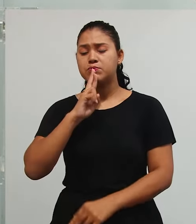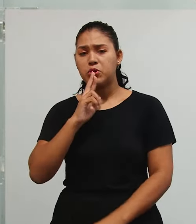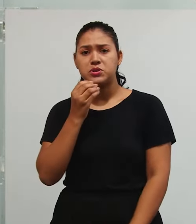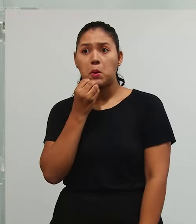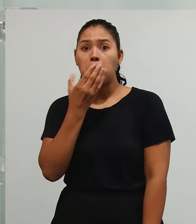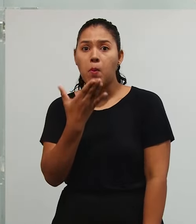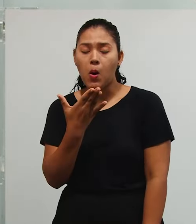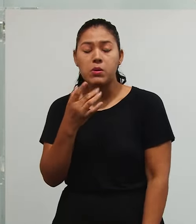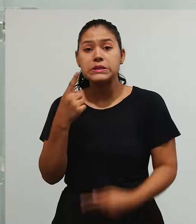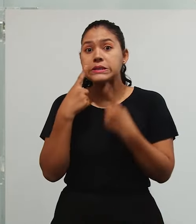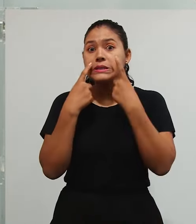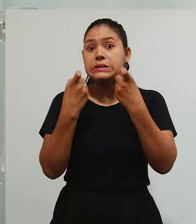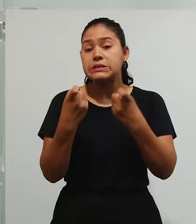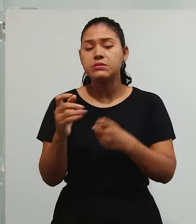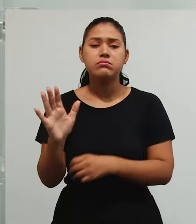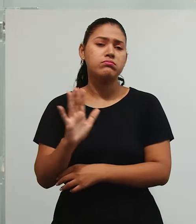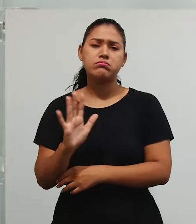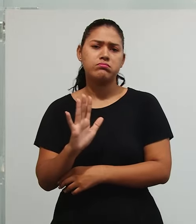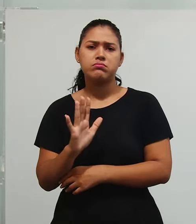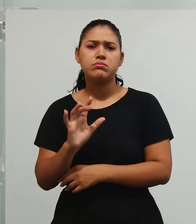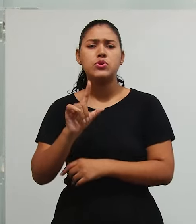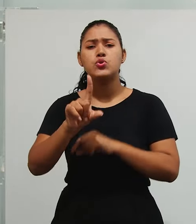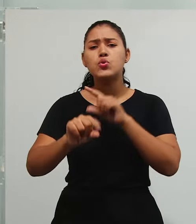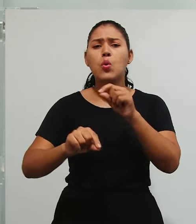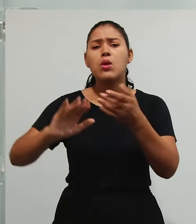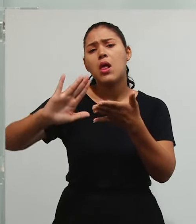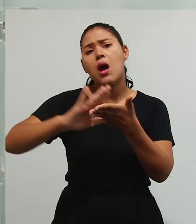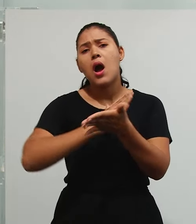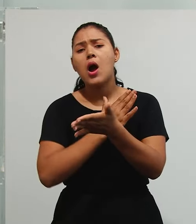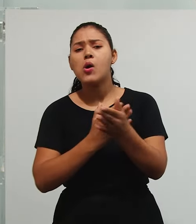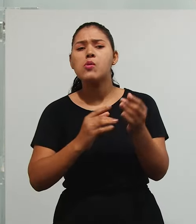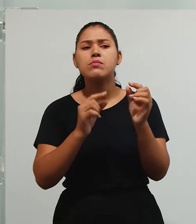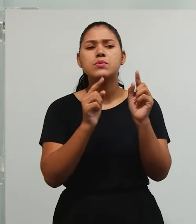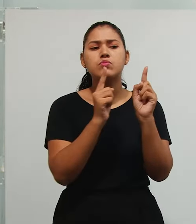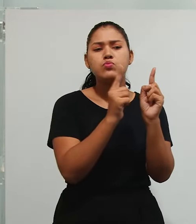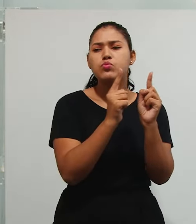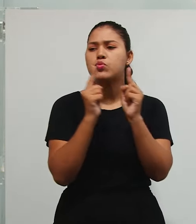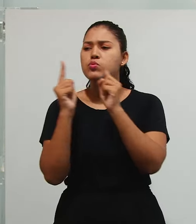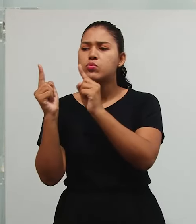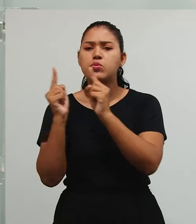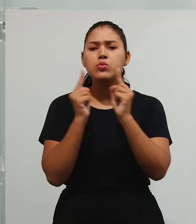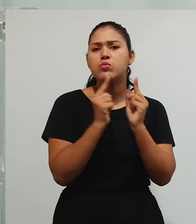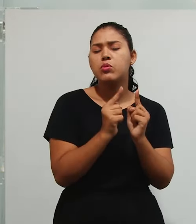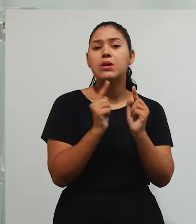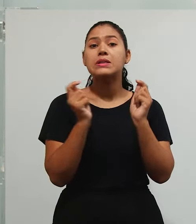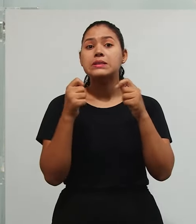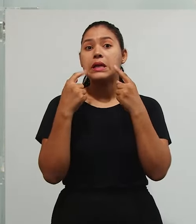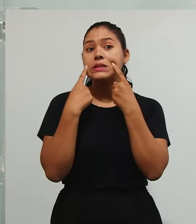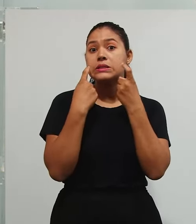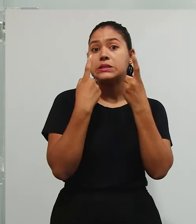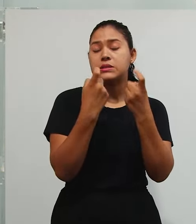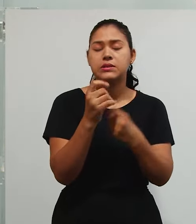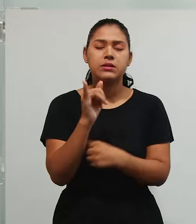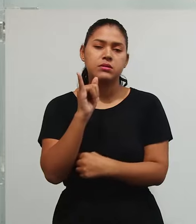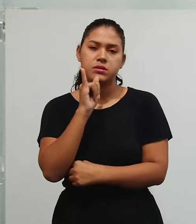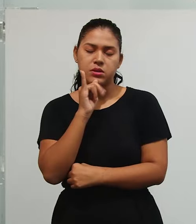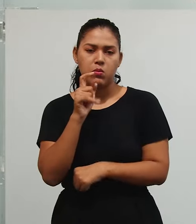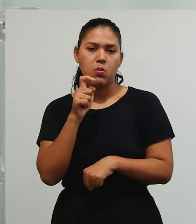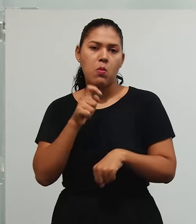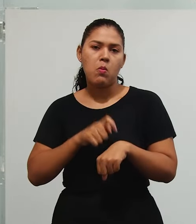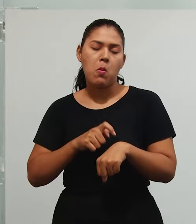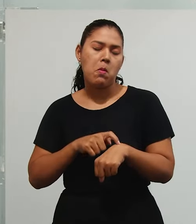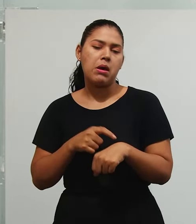vai destacar alguns trechos. Então, de repente, entre o momento que ele falou de uma